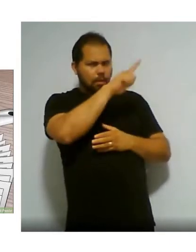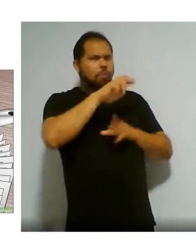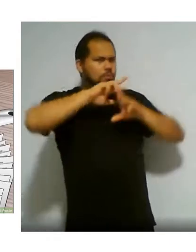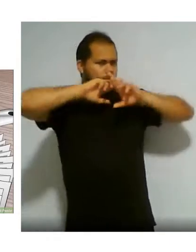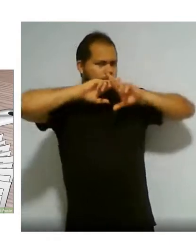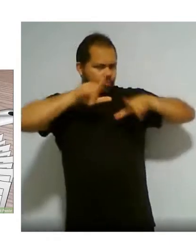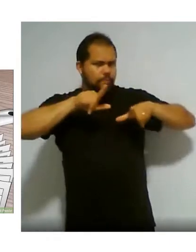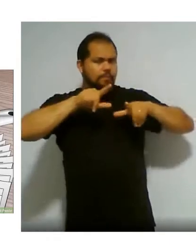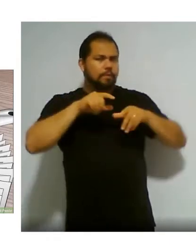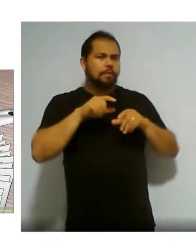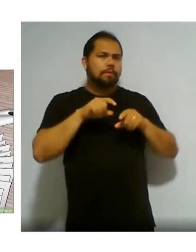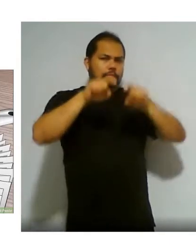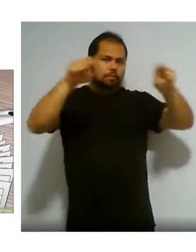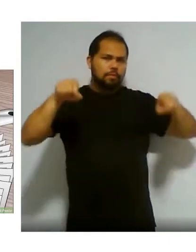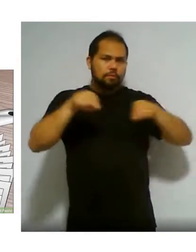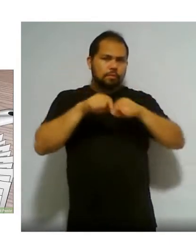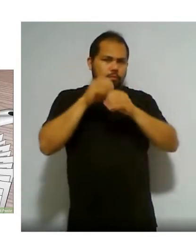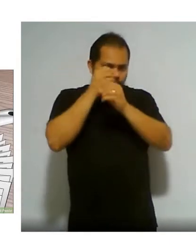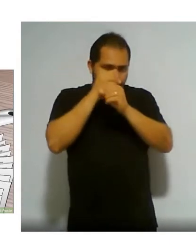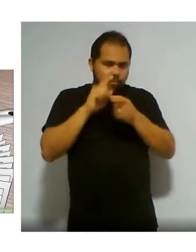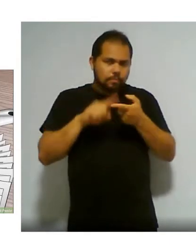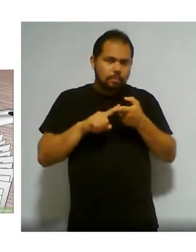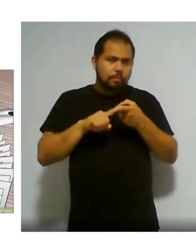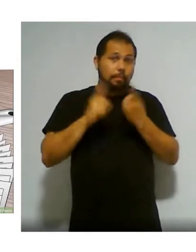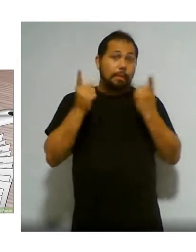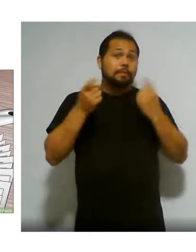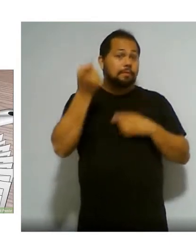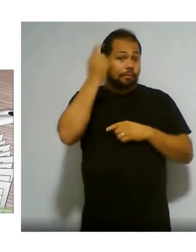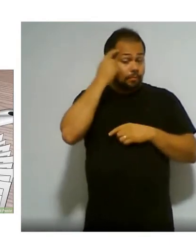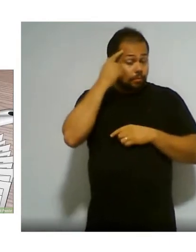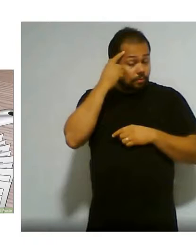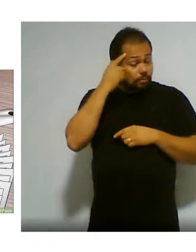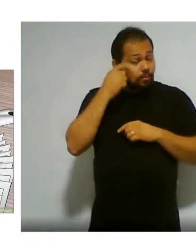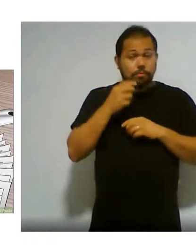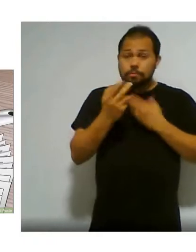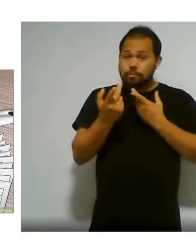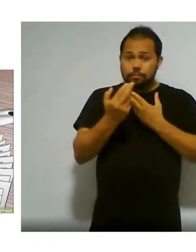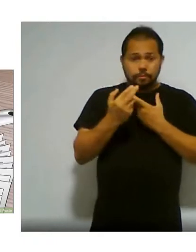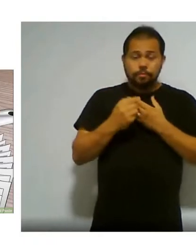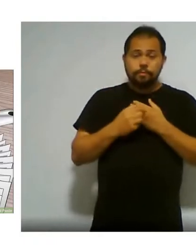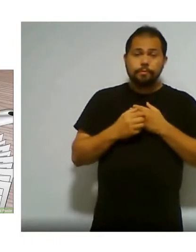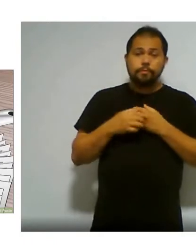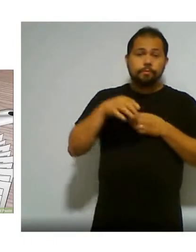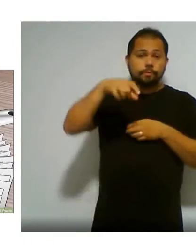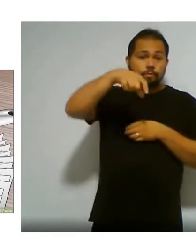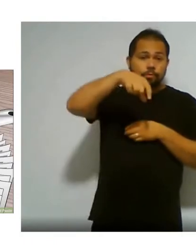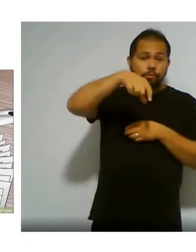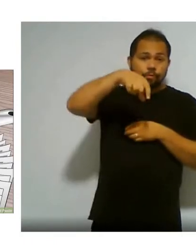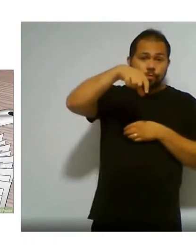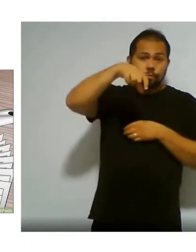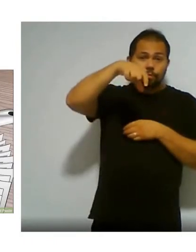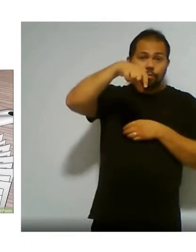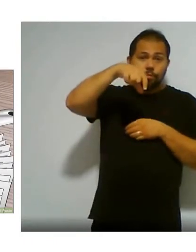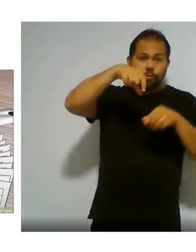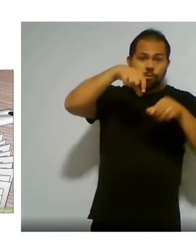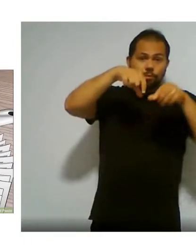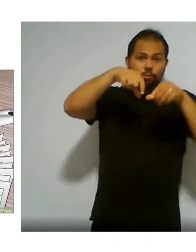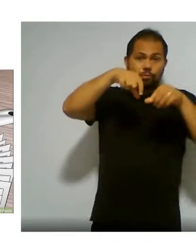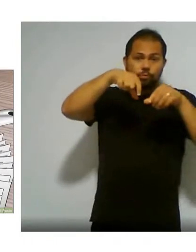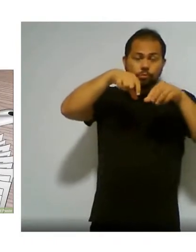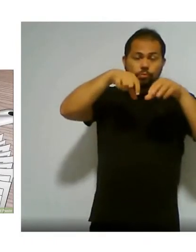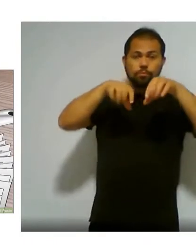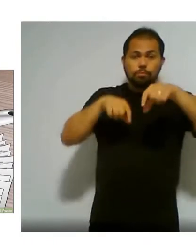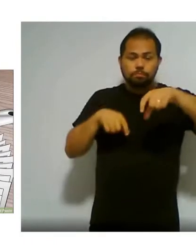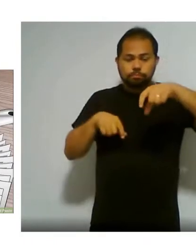lado do laboratório. Mas a ideia é a mesma, é segurar o processador no seu local, no seu soquete aqui. Então a gente